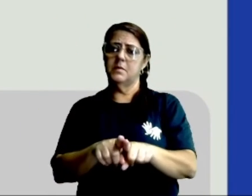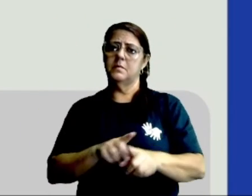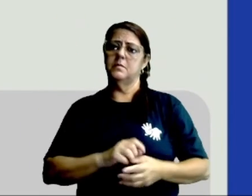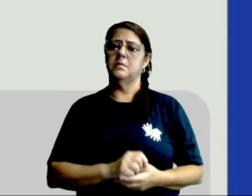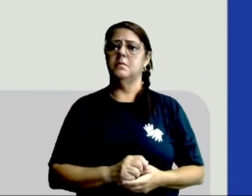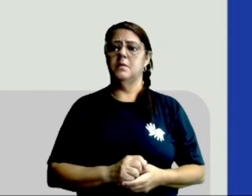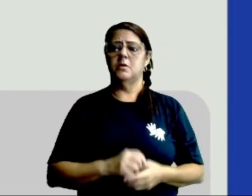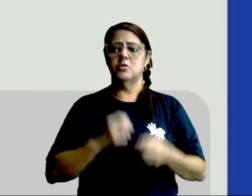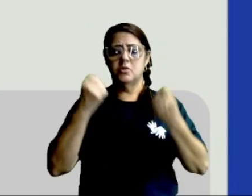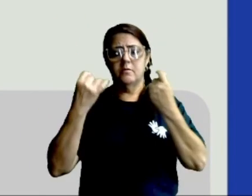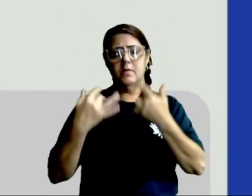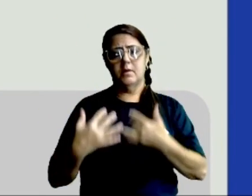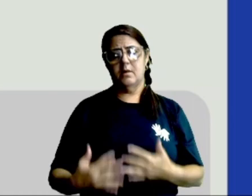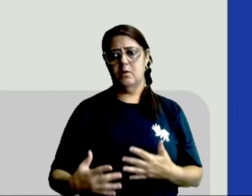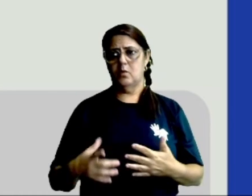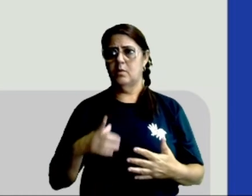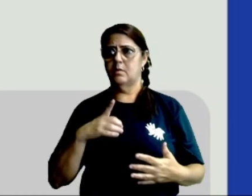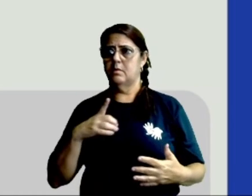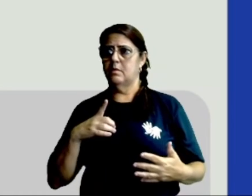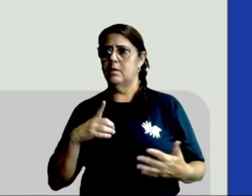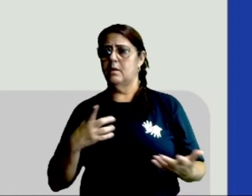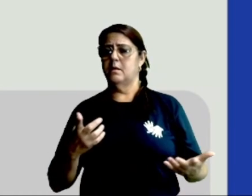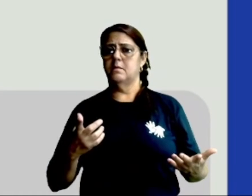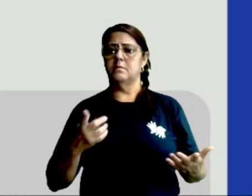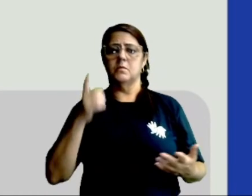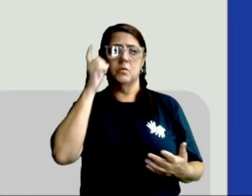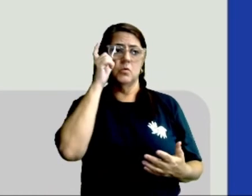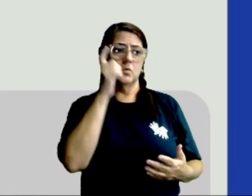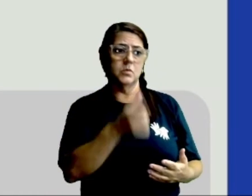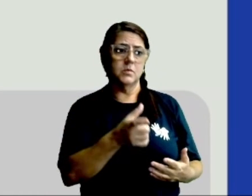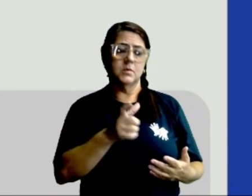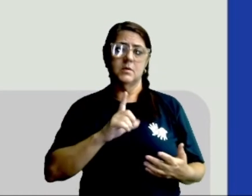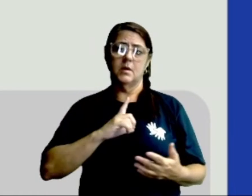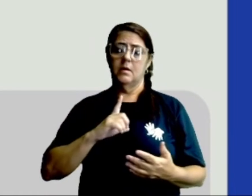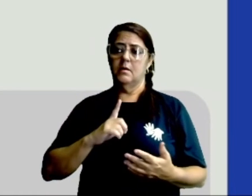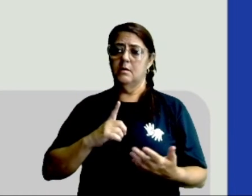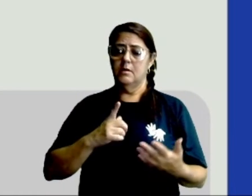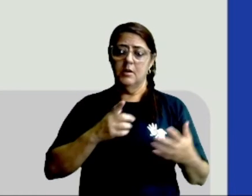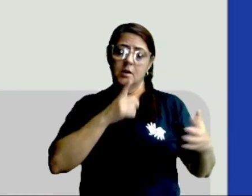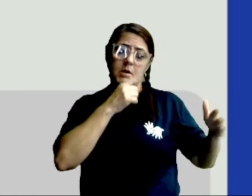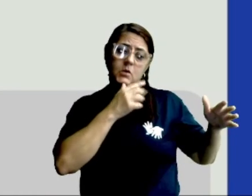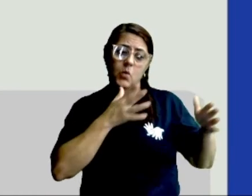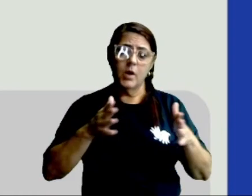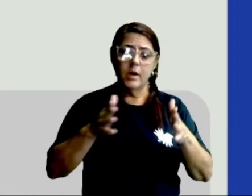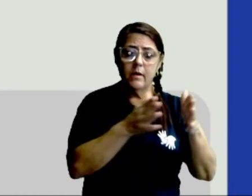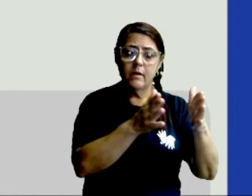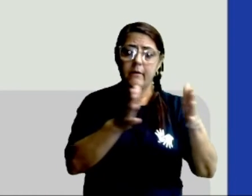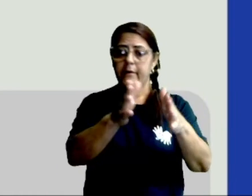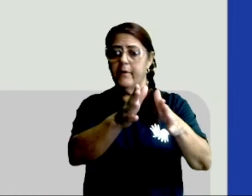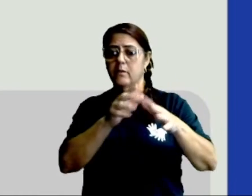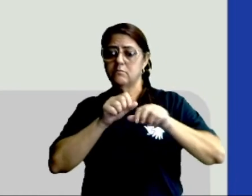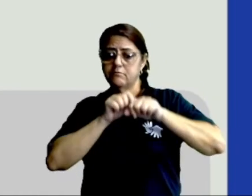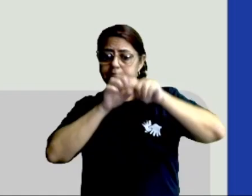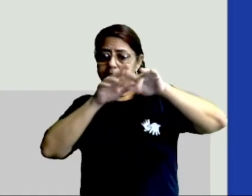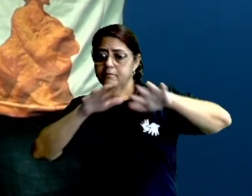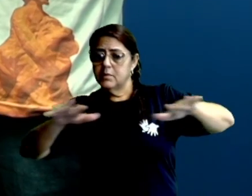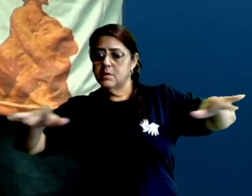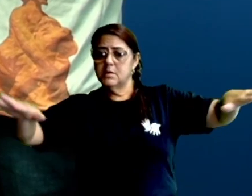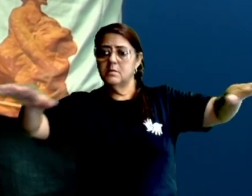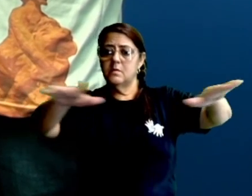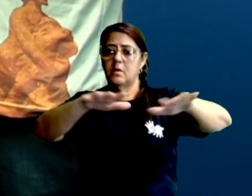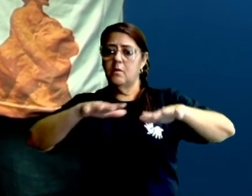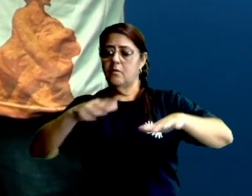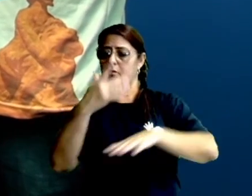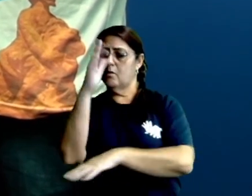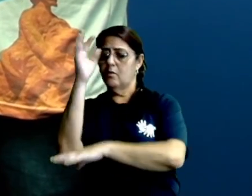Que a gente falou, tem um grande índice de pluviosidade, que alimenta os rios e fazem essa